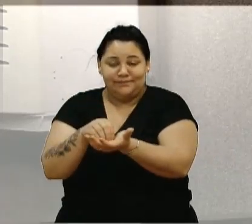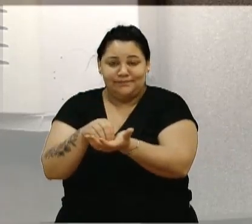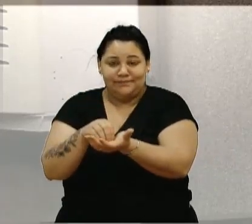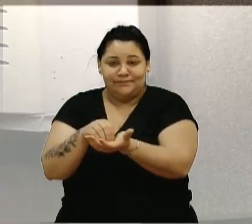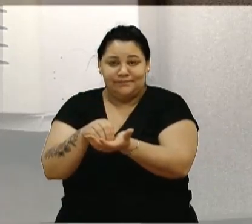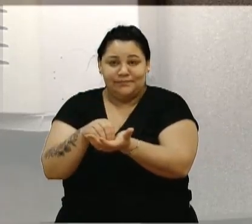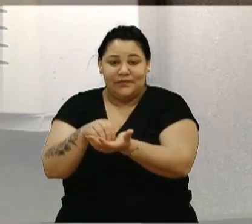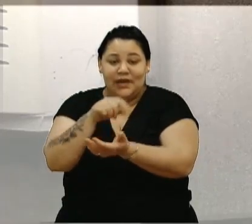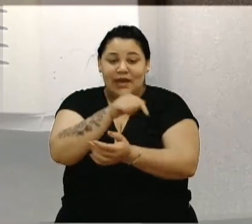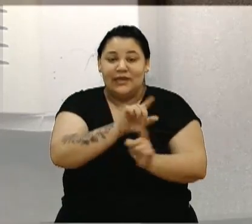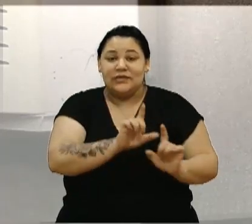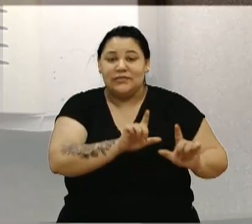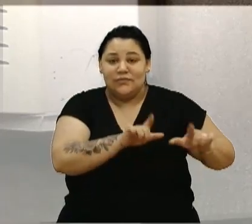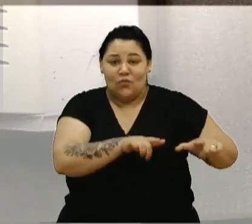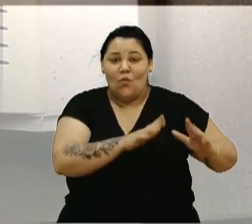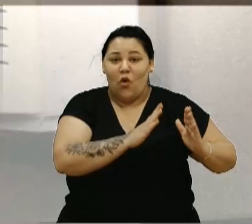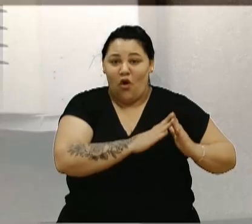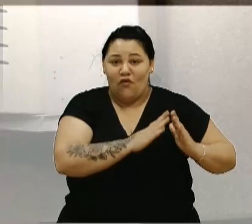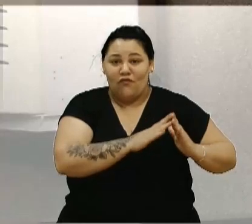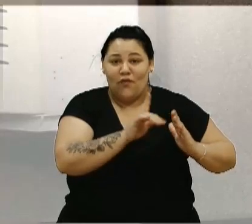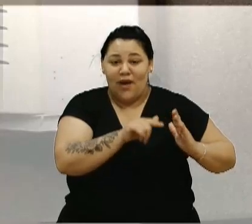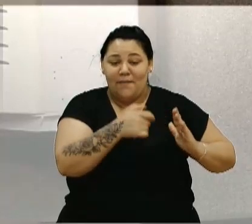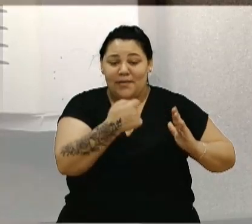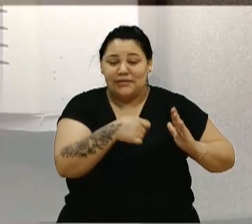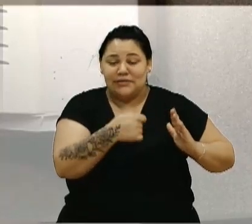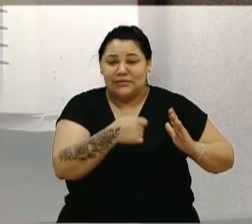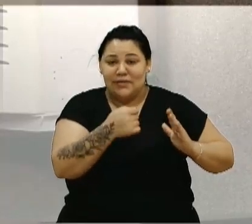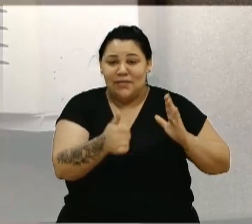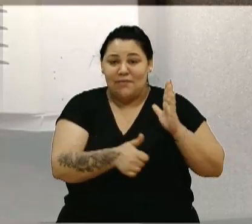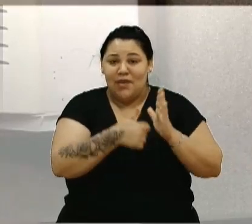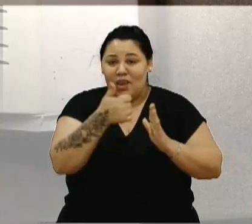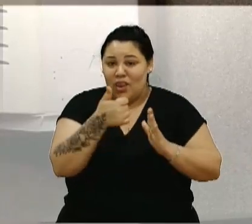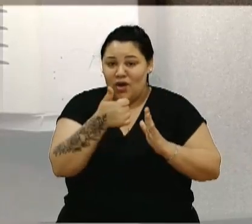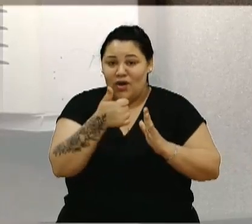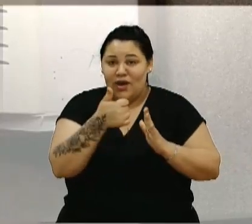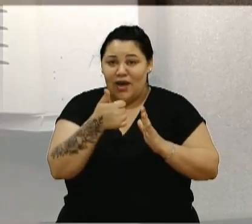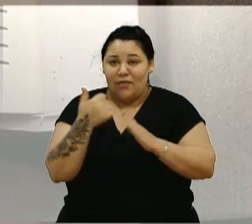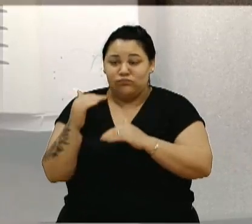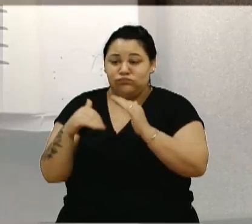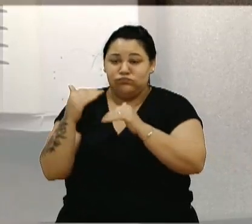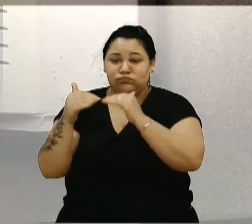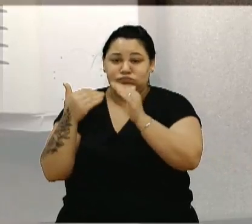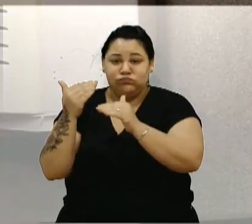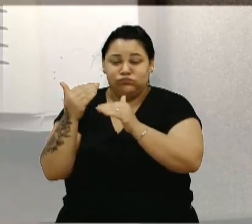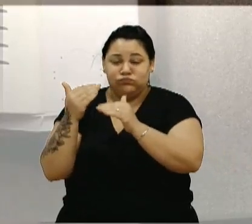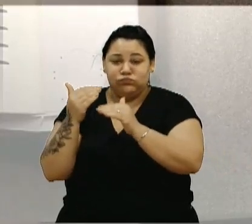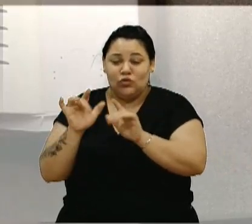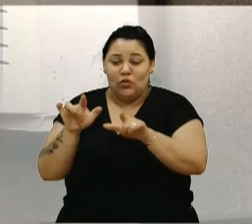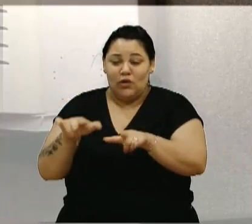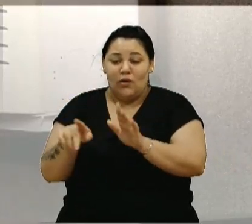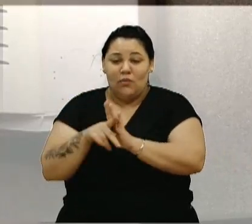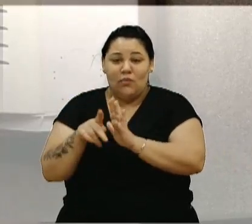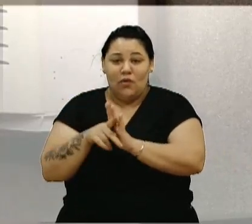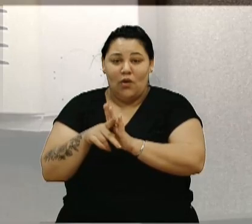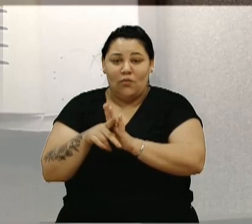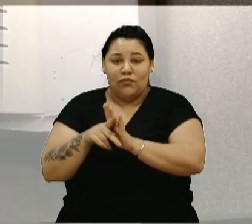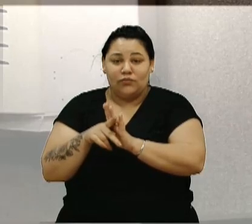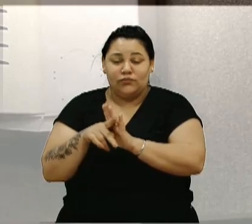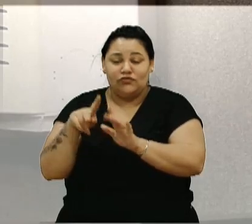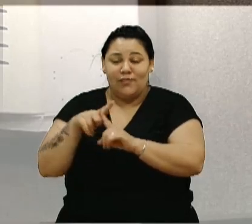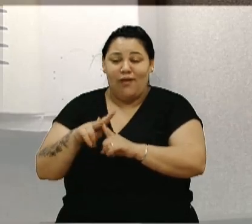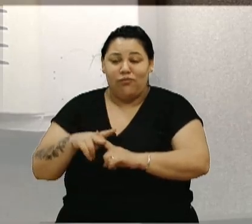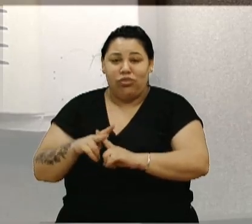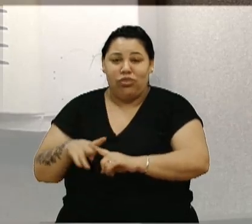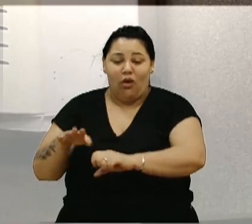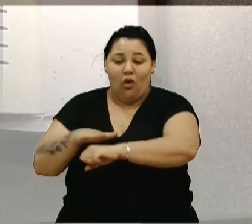do imóvel em questão é necessária para viabilizar o funcionamento provisório da usina de asfalto, permitindo que a cidade atenda às suas